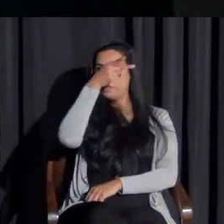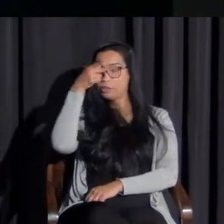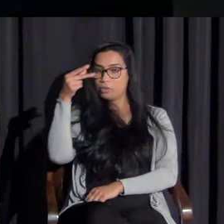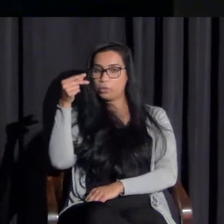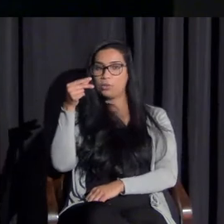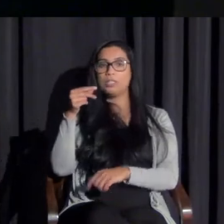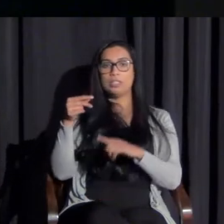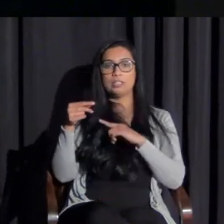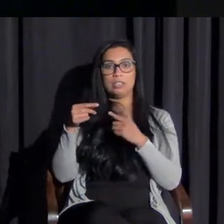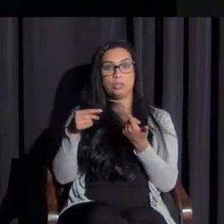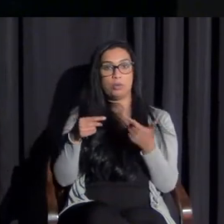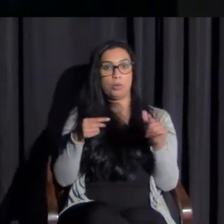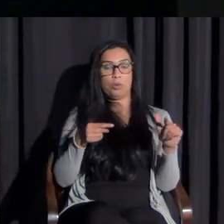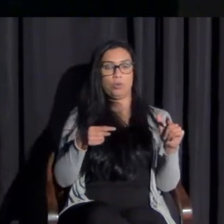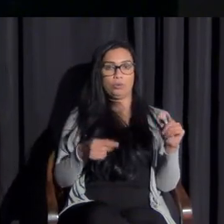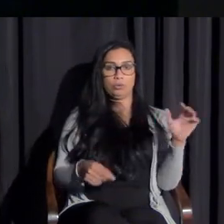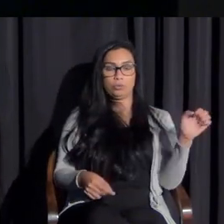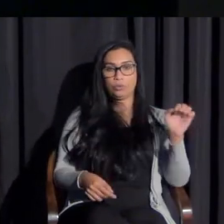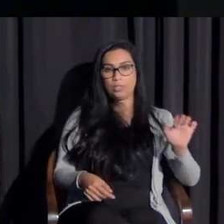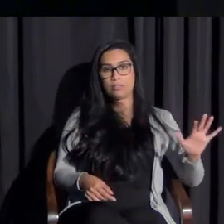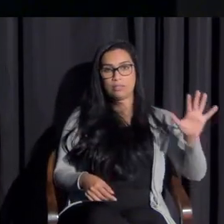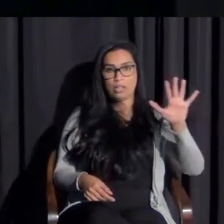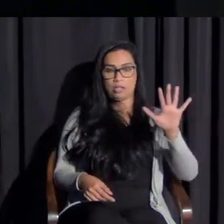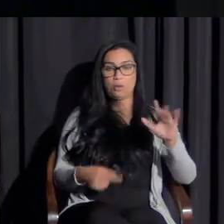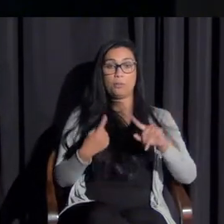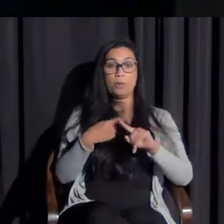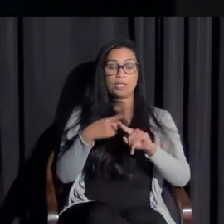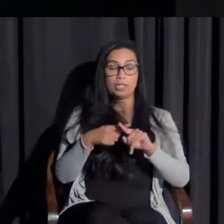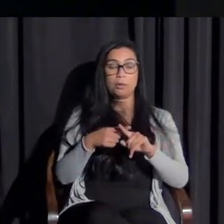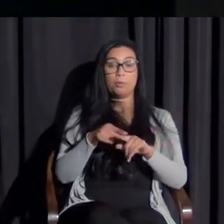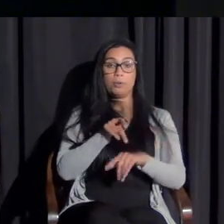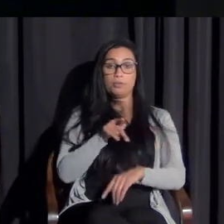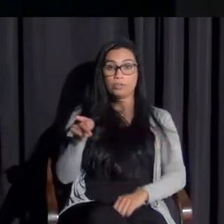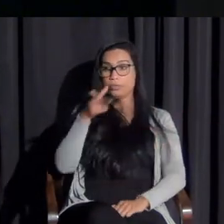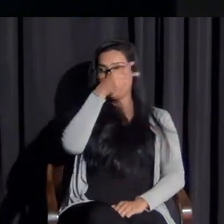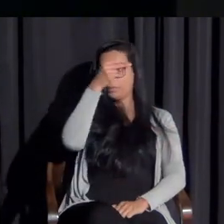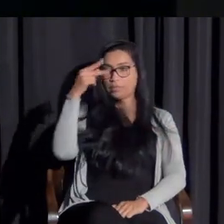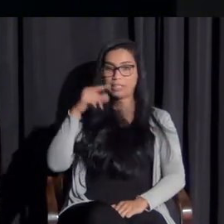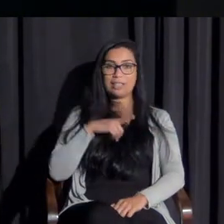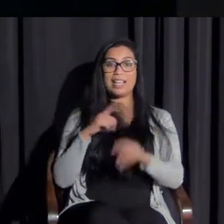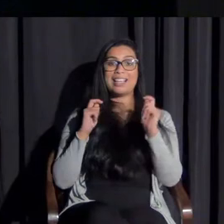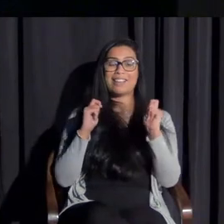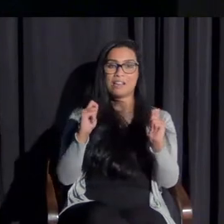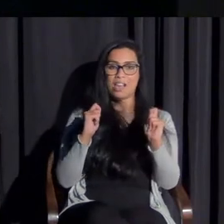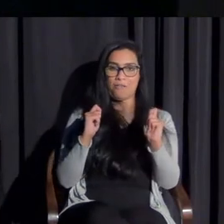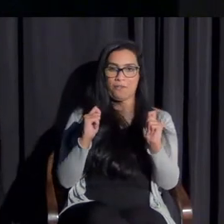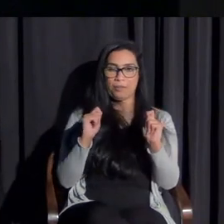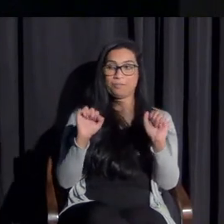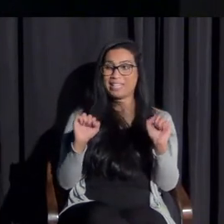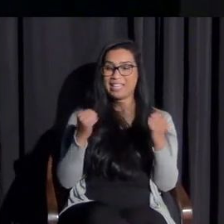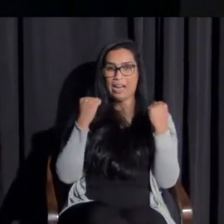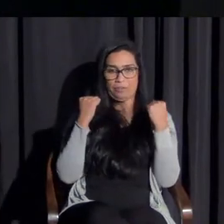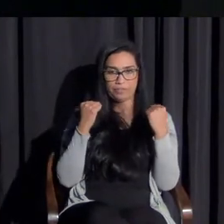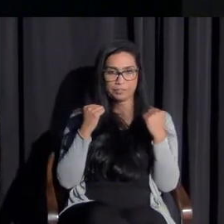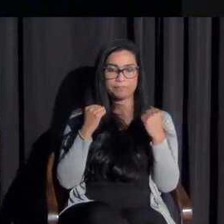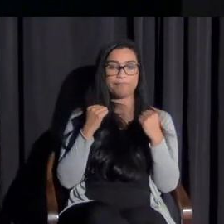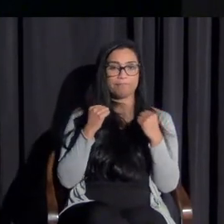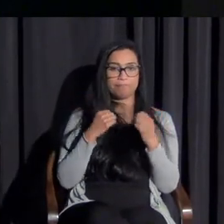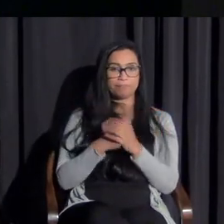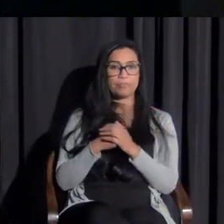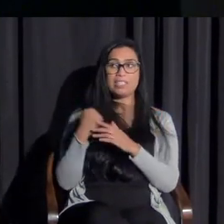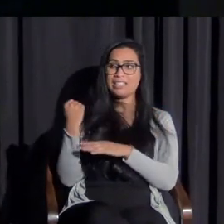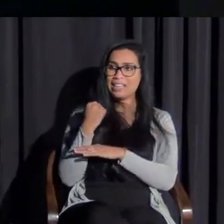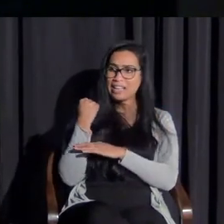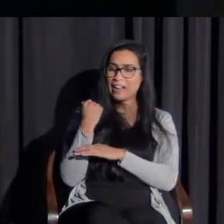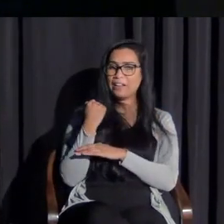ao município estão em greve. Então, nós convidamos o sindicato, convidamos as famílias, convidamos os professores que estão em